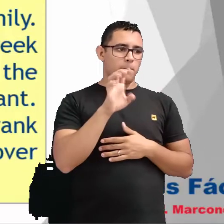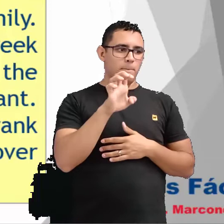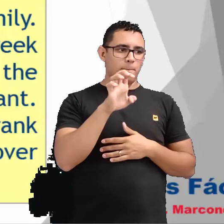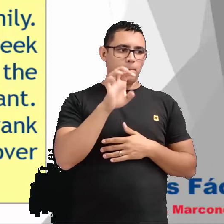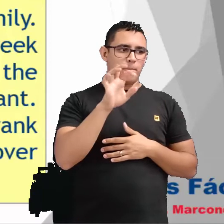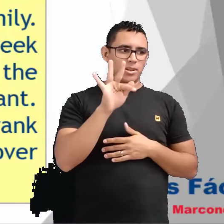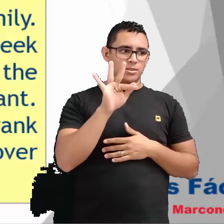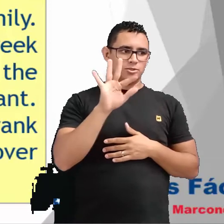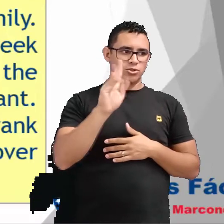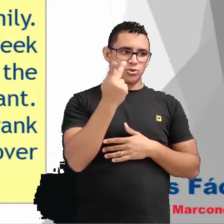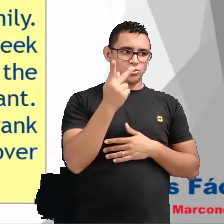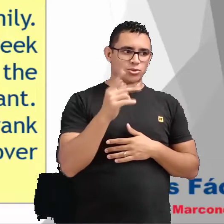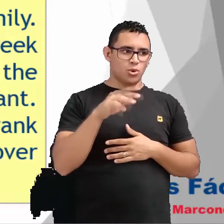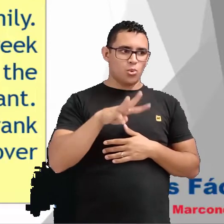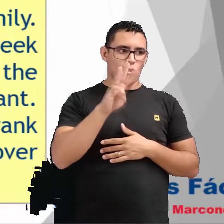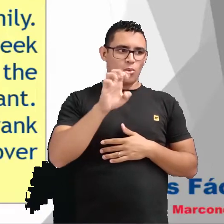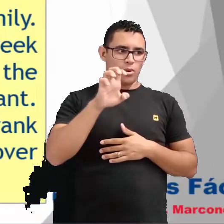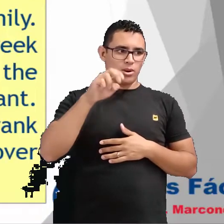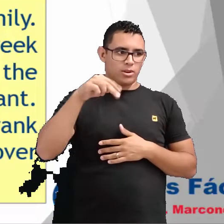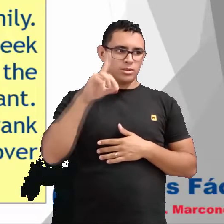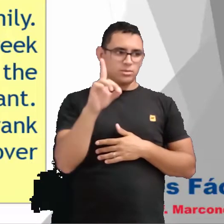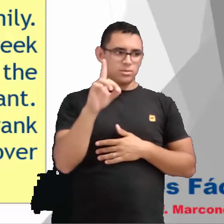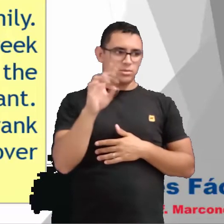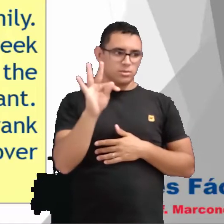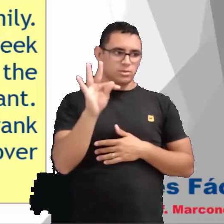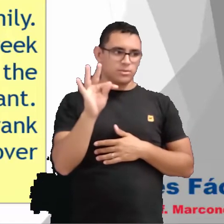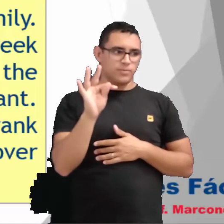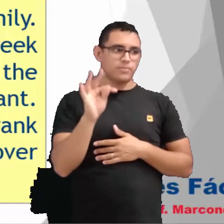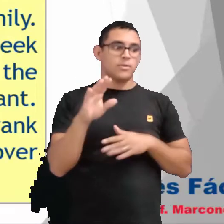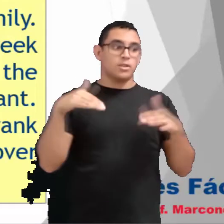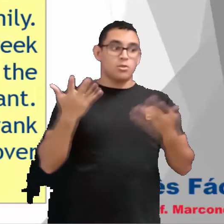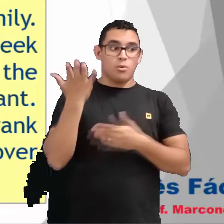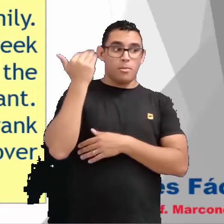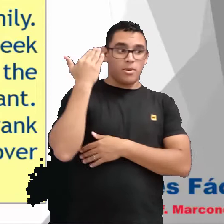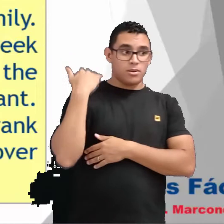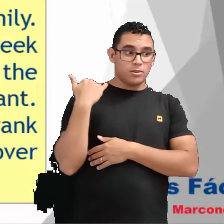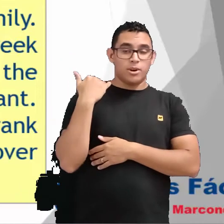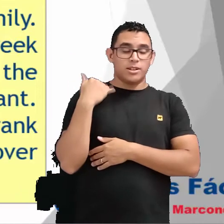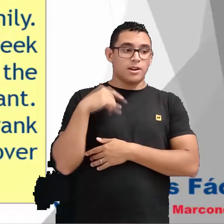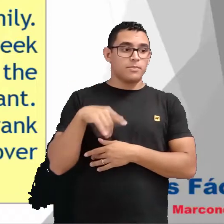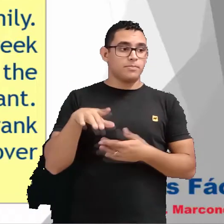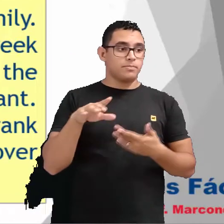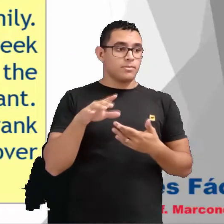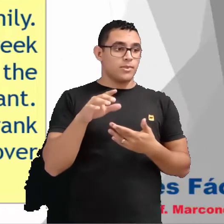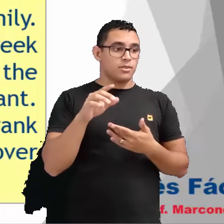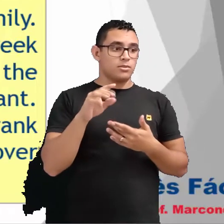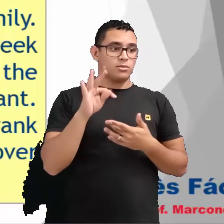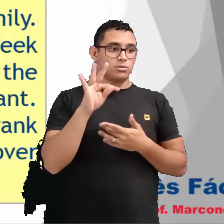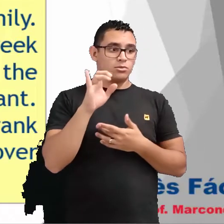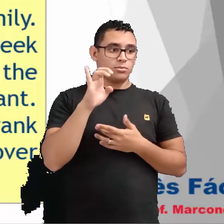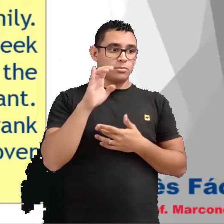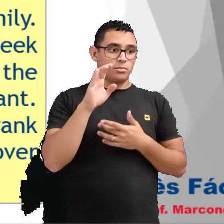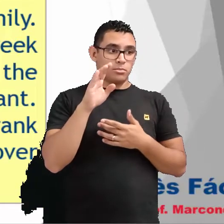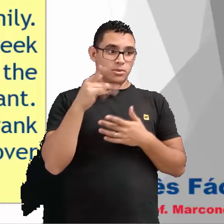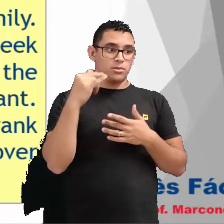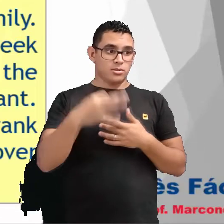to go no passado. Olha só, o go no passado não basta acrescentar o ed, né? Como os verbos